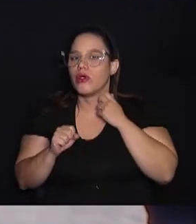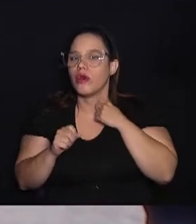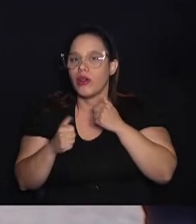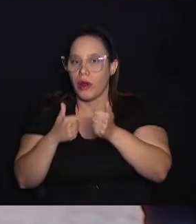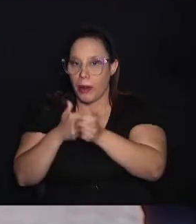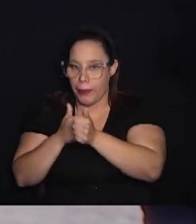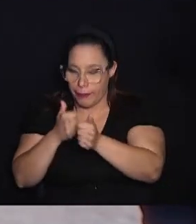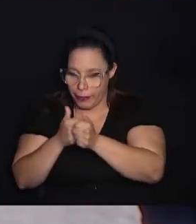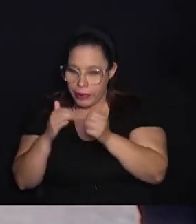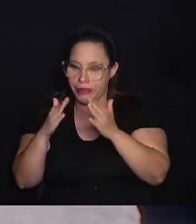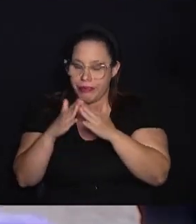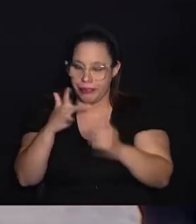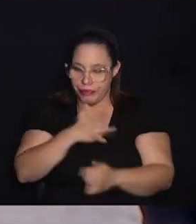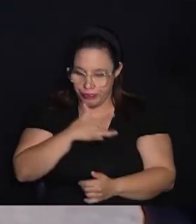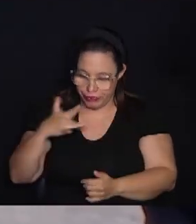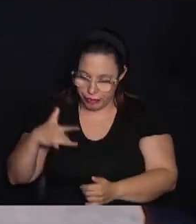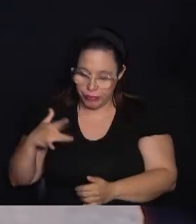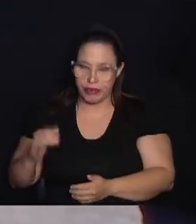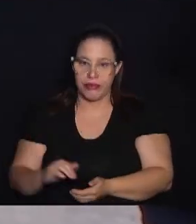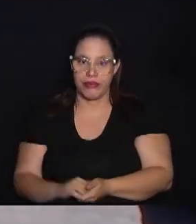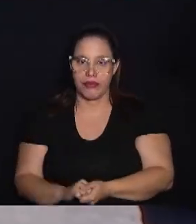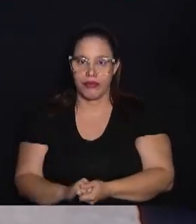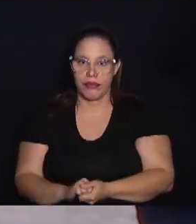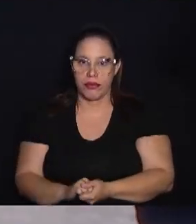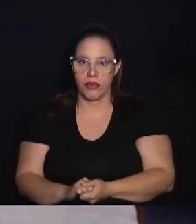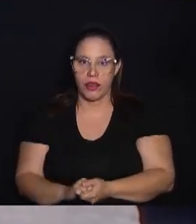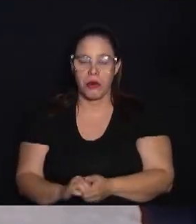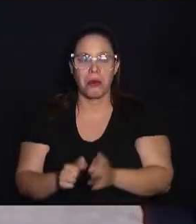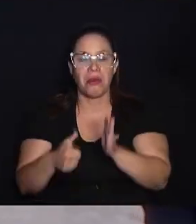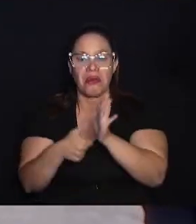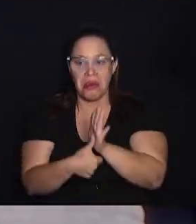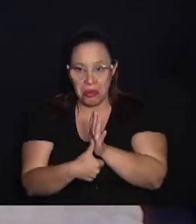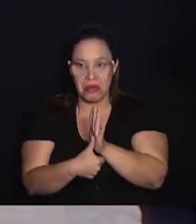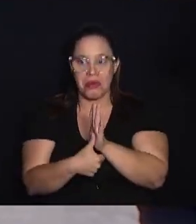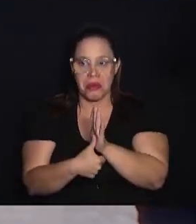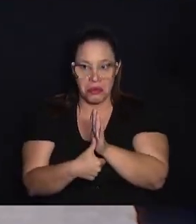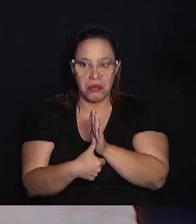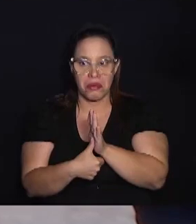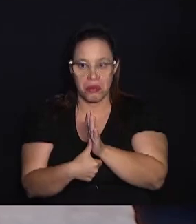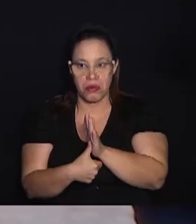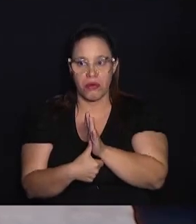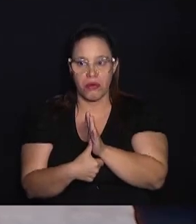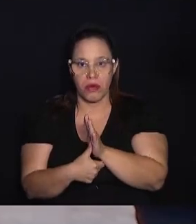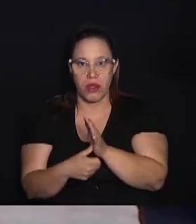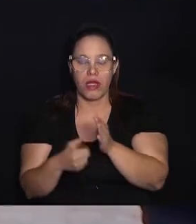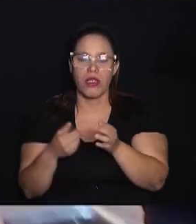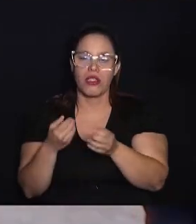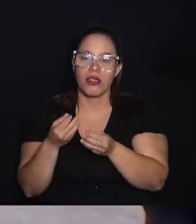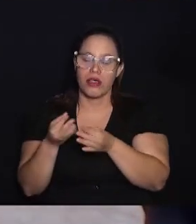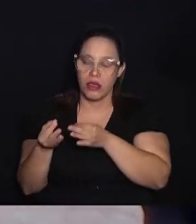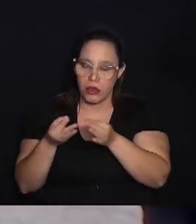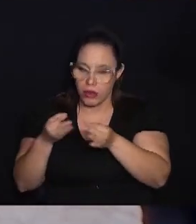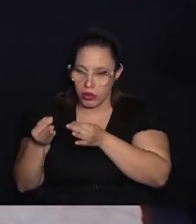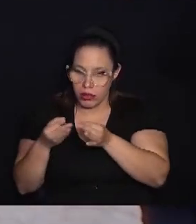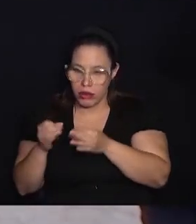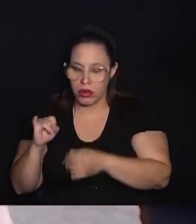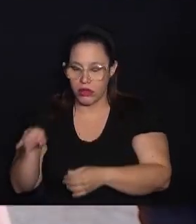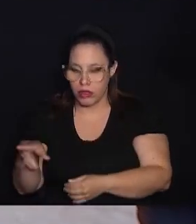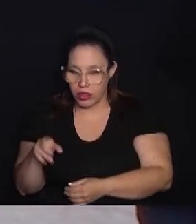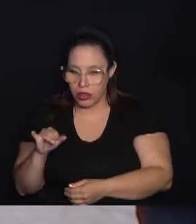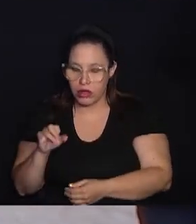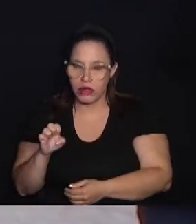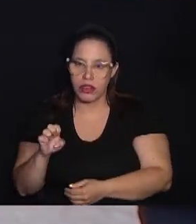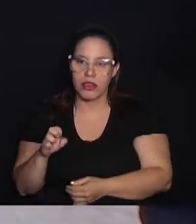perto da sua casa e se identifique né claramente e participe Como diz aqui a Joyce